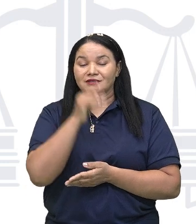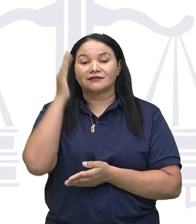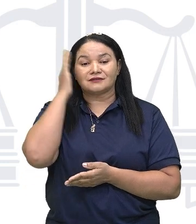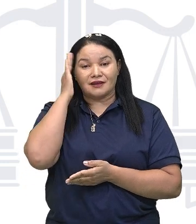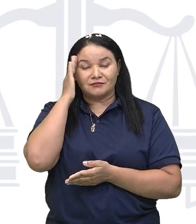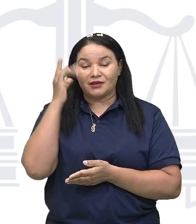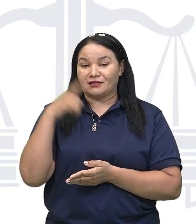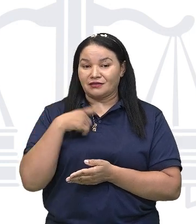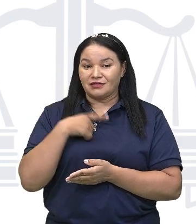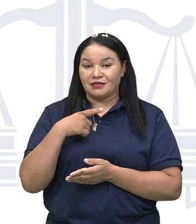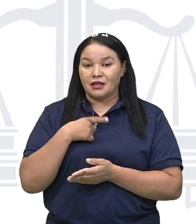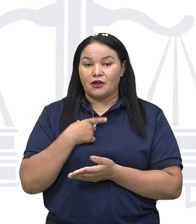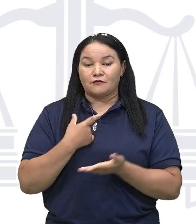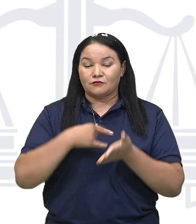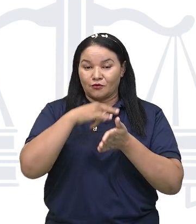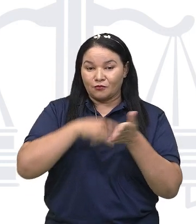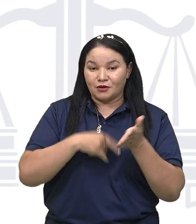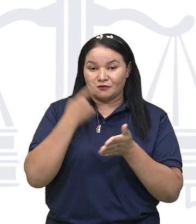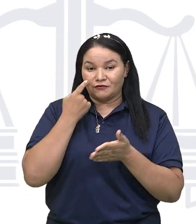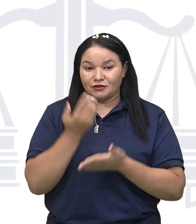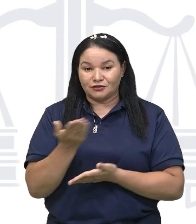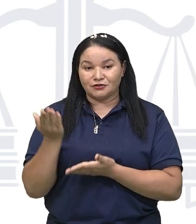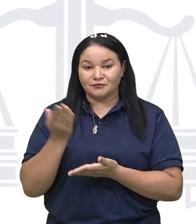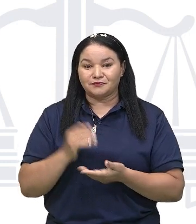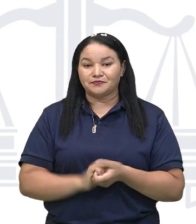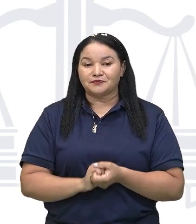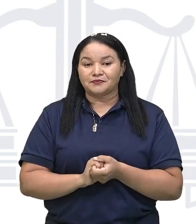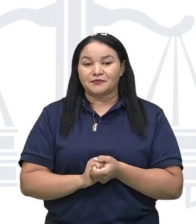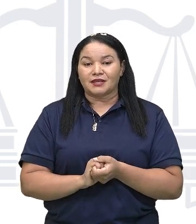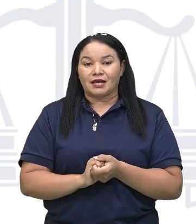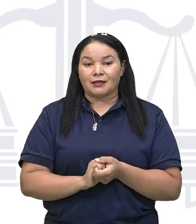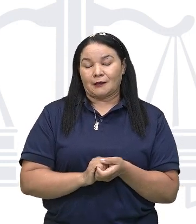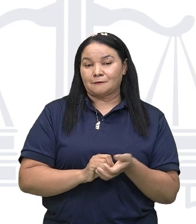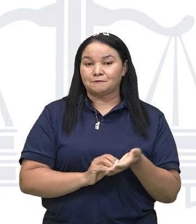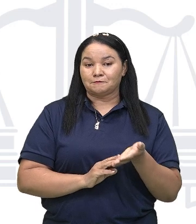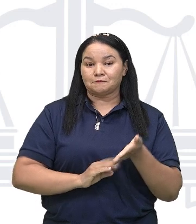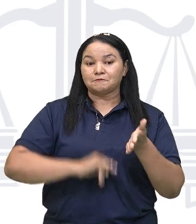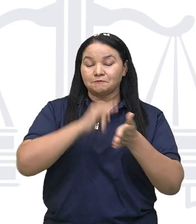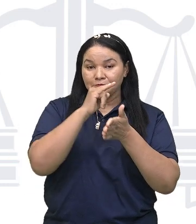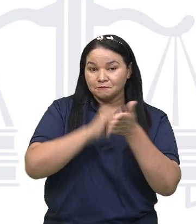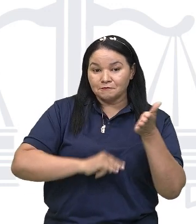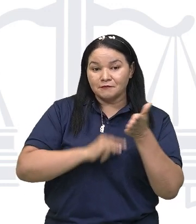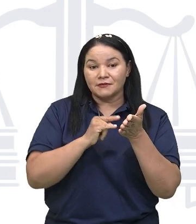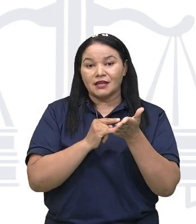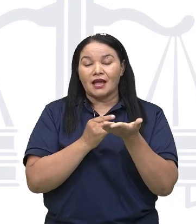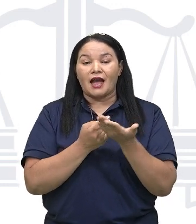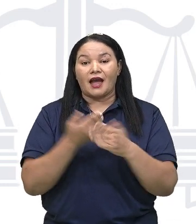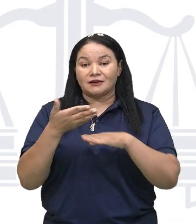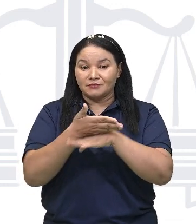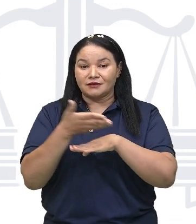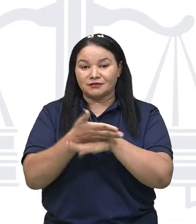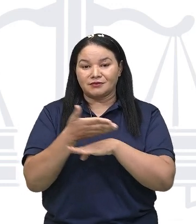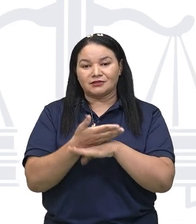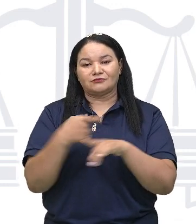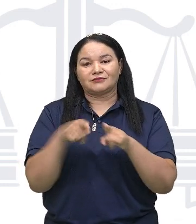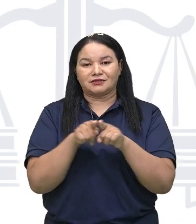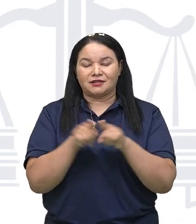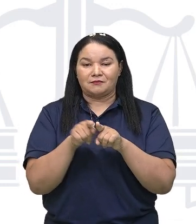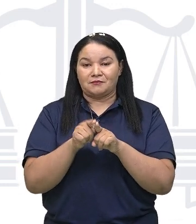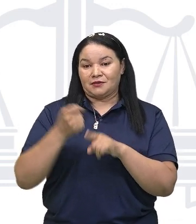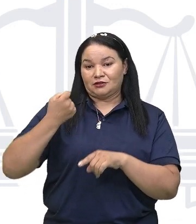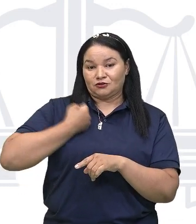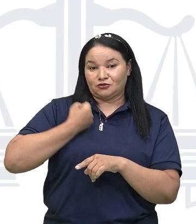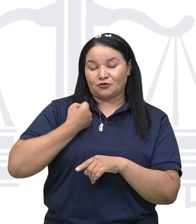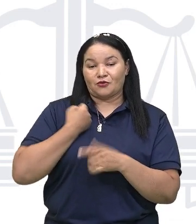nós temos aqui, olha, pode passar a próxima, é uma ficha de frequência, né, e também de lançamento de notas, vão ser duas, na verdade,